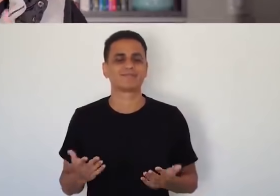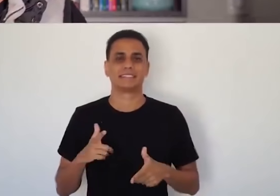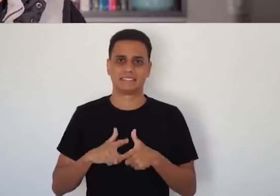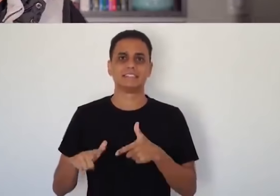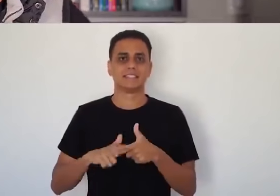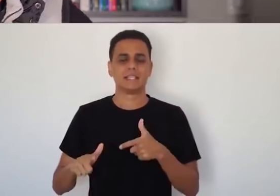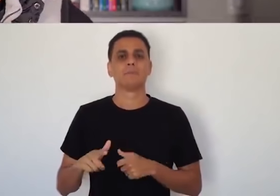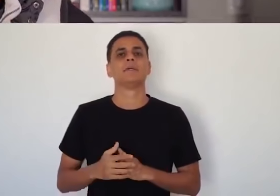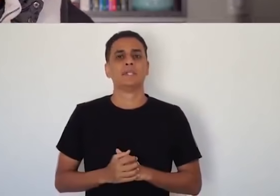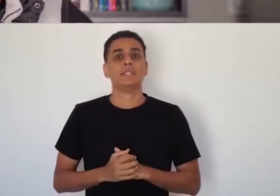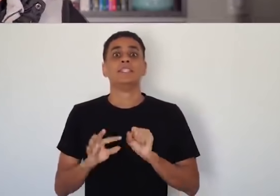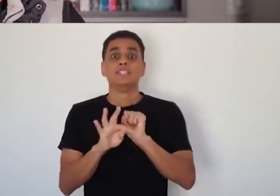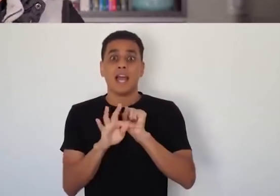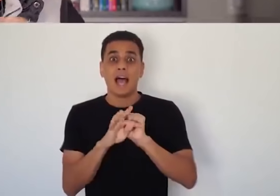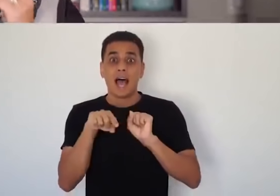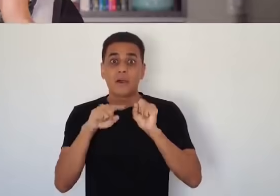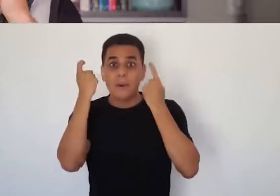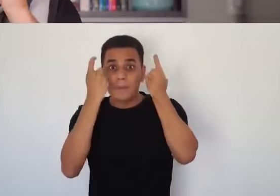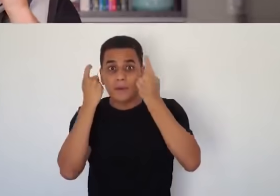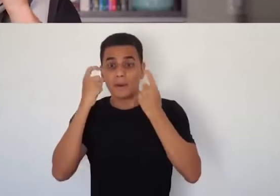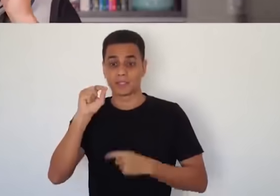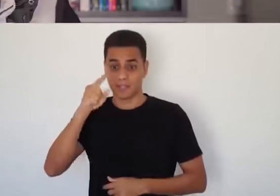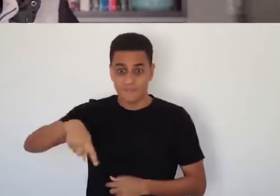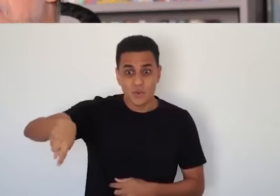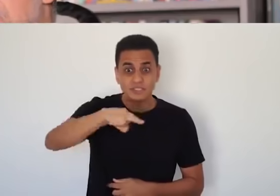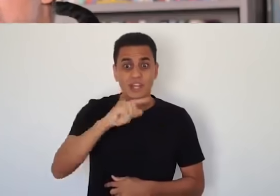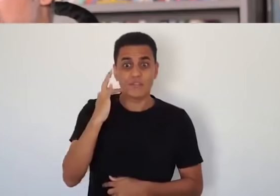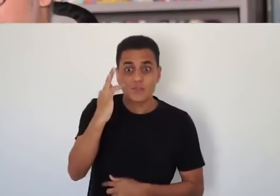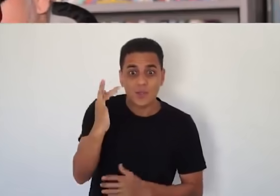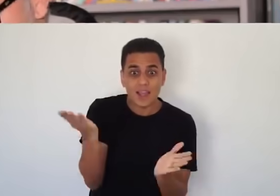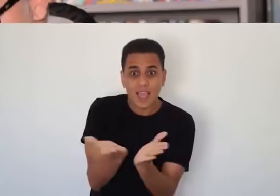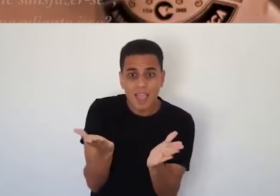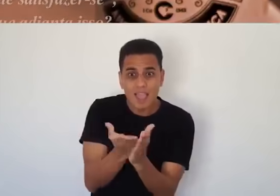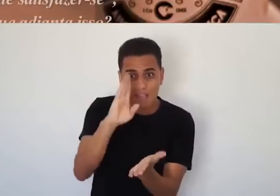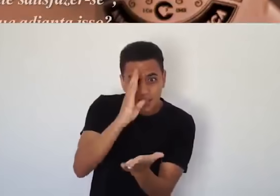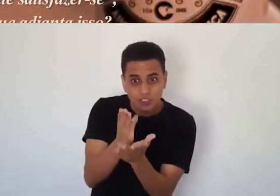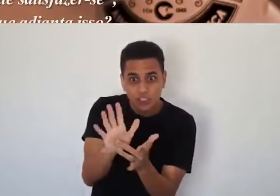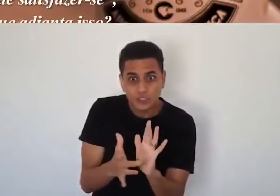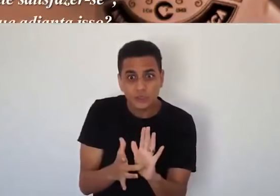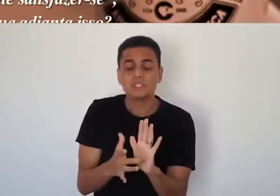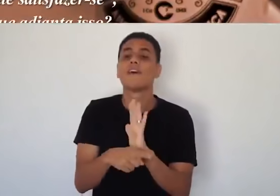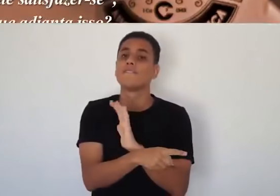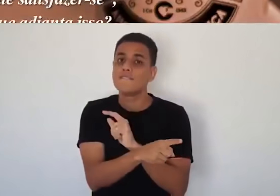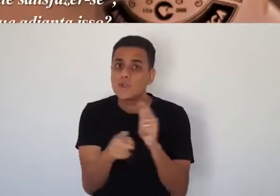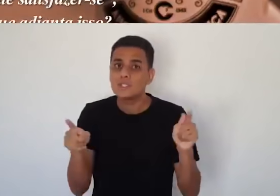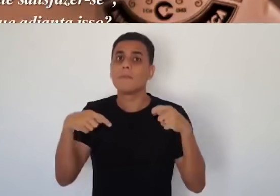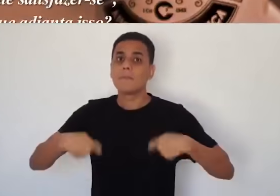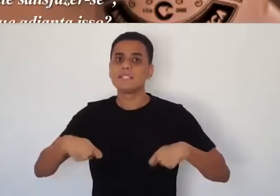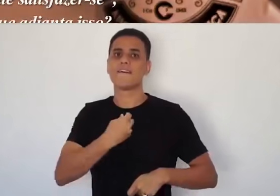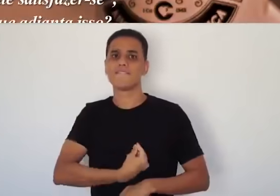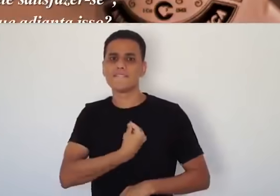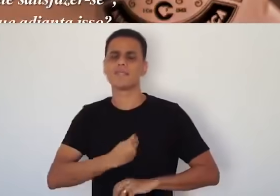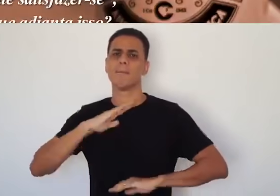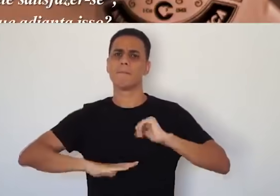te convidar a ler agora Tiago capítulo 2, versículos 14. Vamos ler juntos, então? De que adianta, meus irmãos, alguém